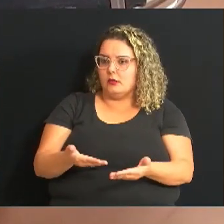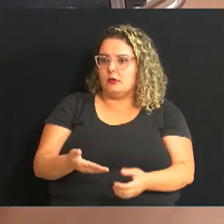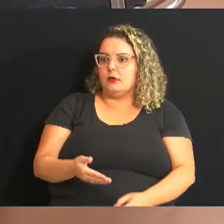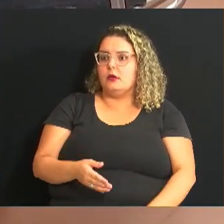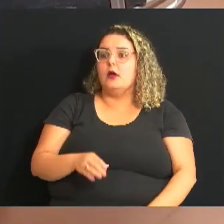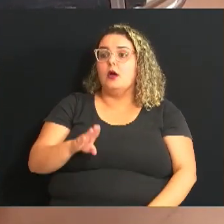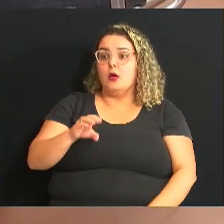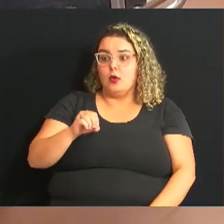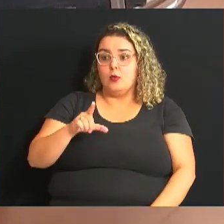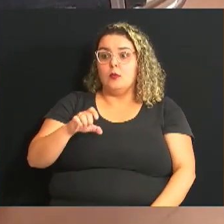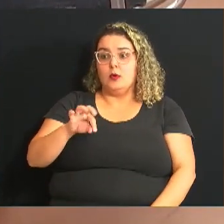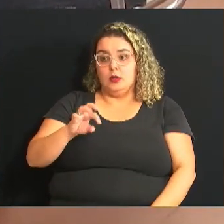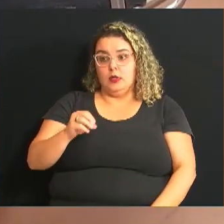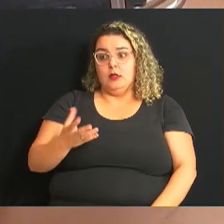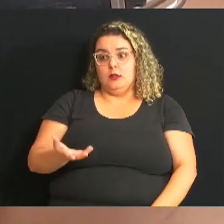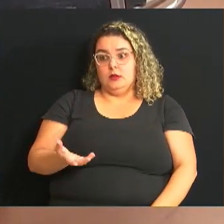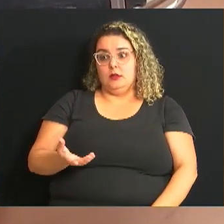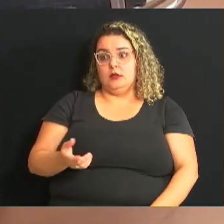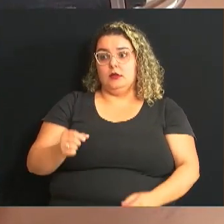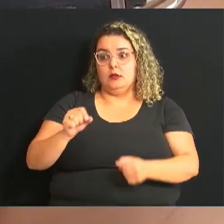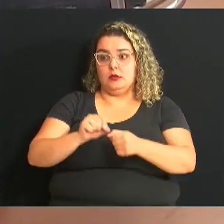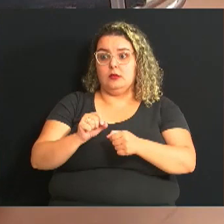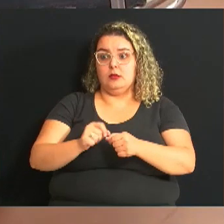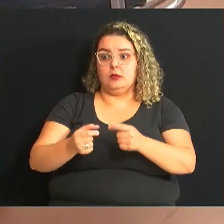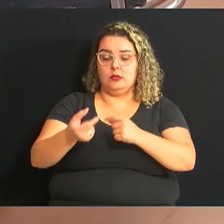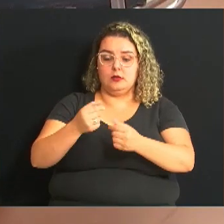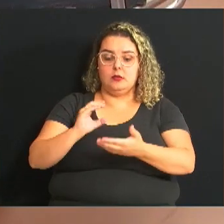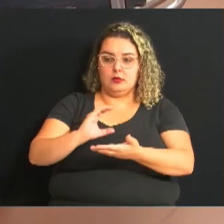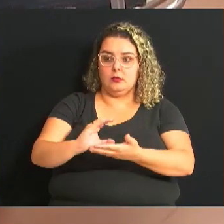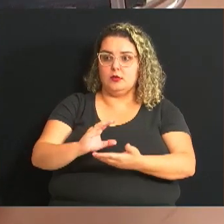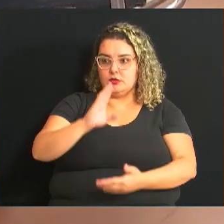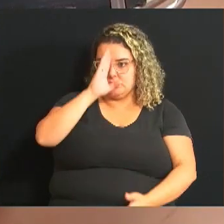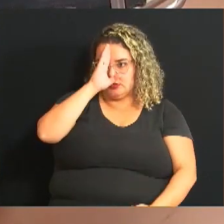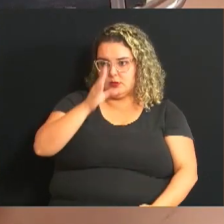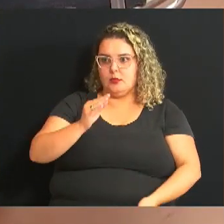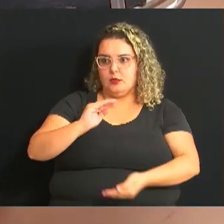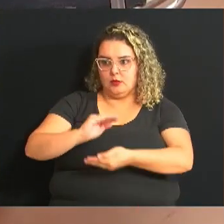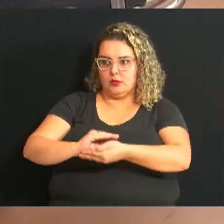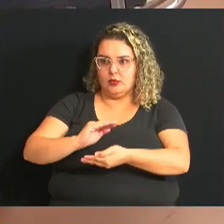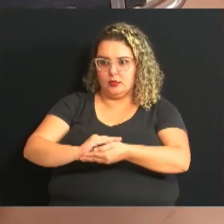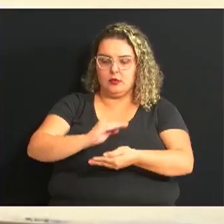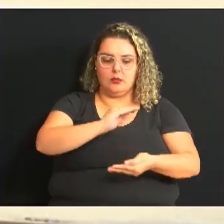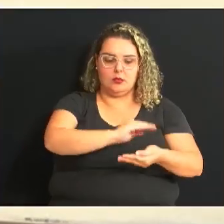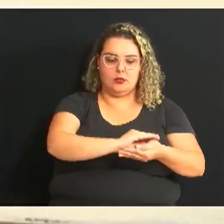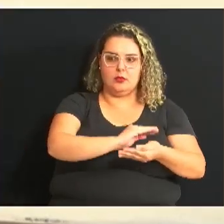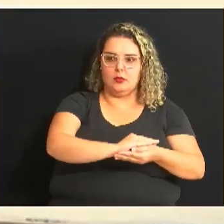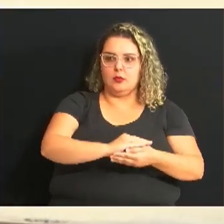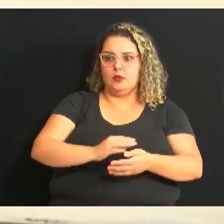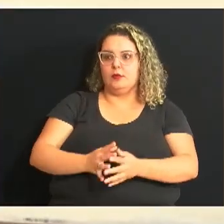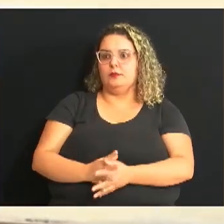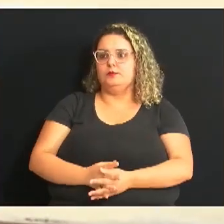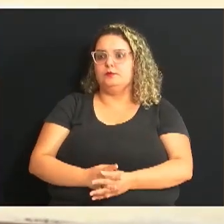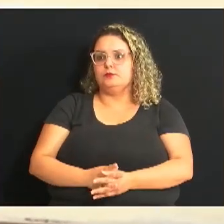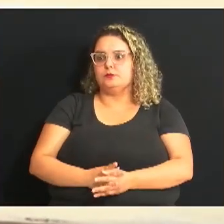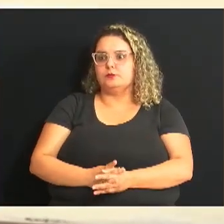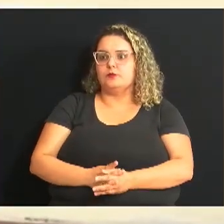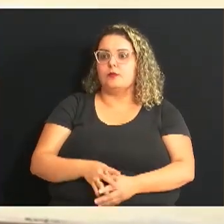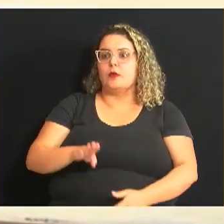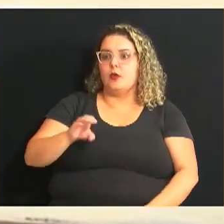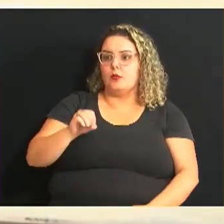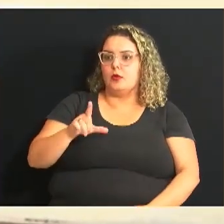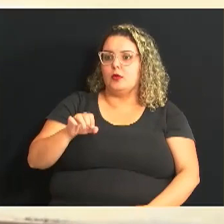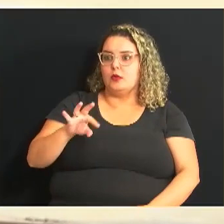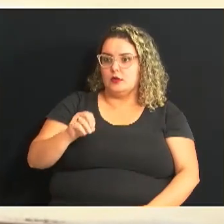boleto, fazendo a destinação direto para o fundo, né, que agora durante o ano calendário, o boleto é um